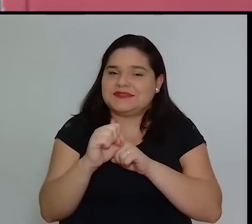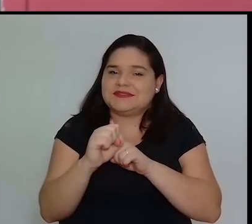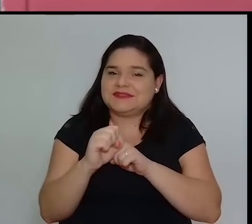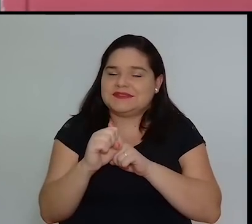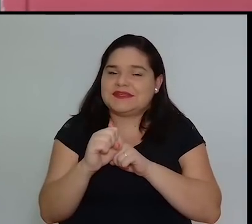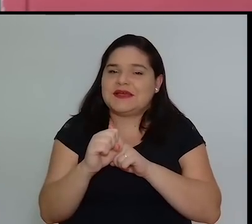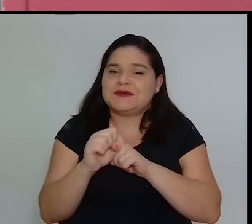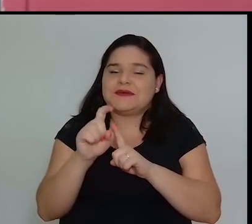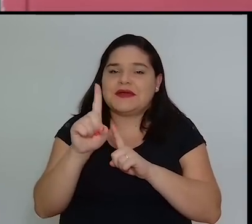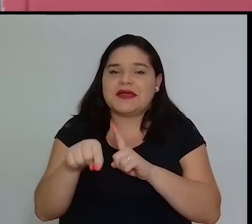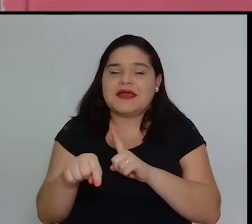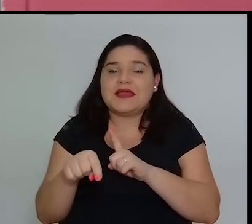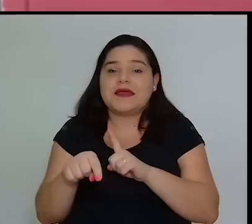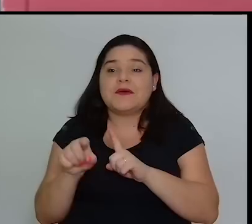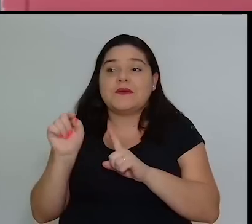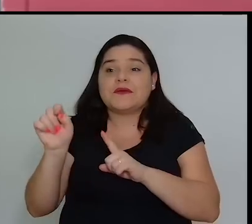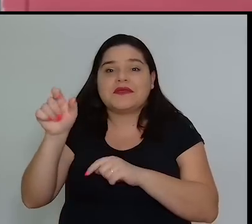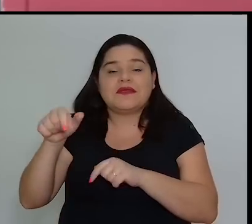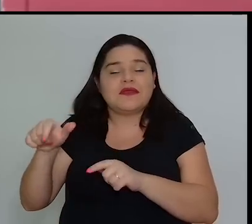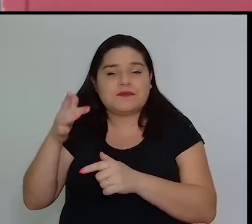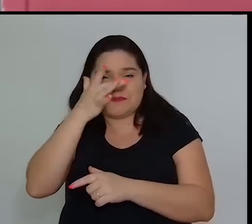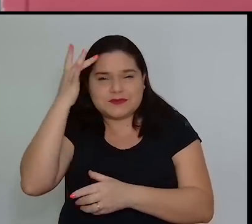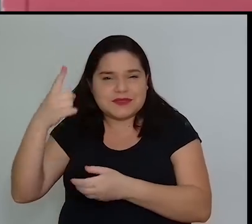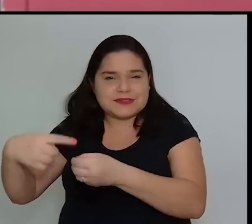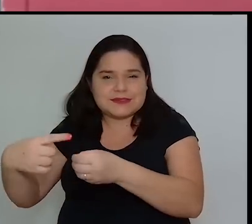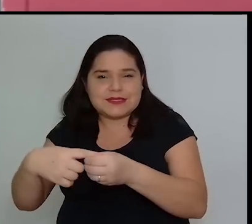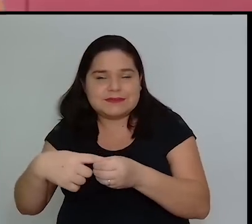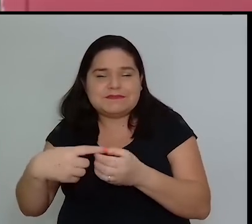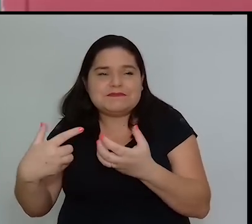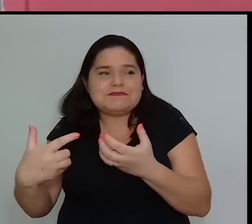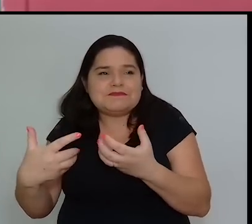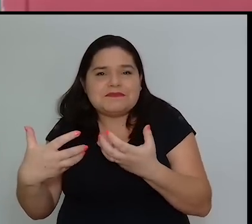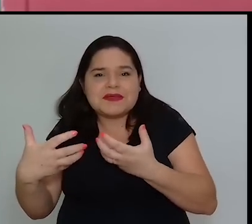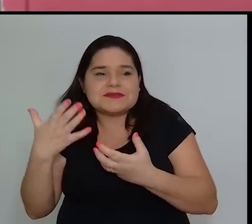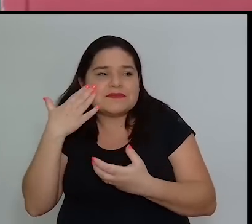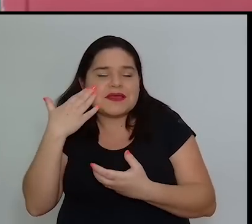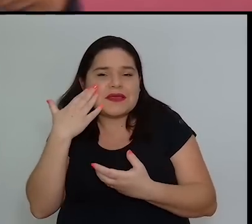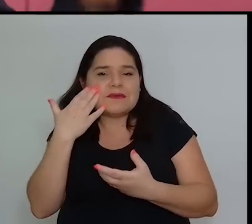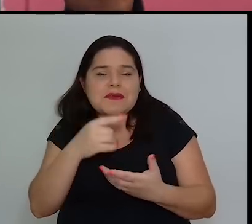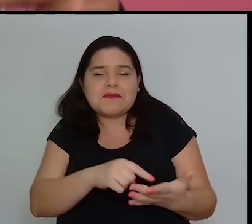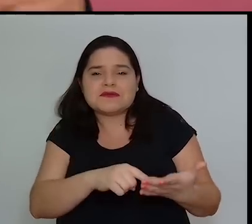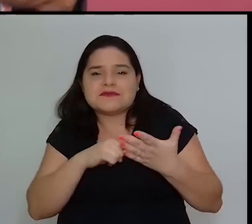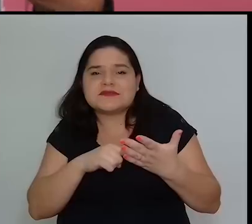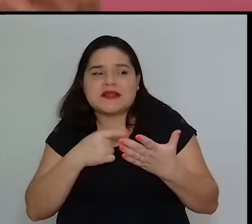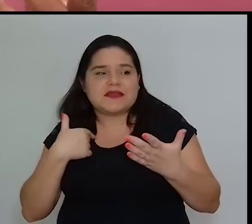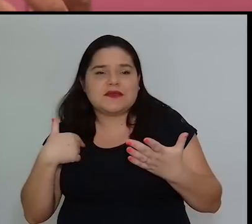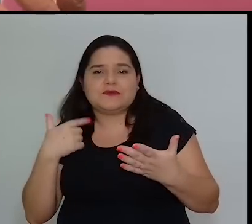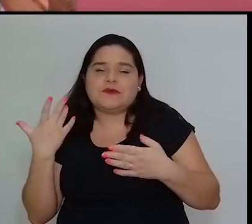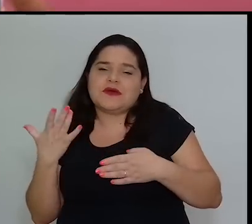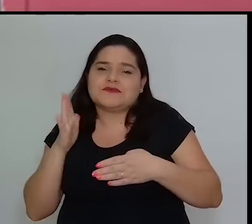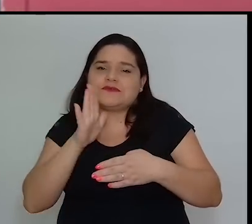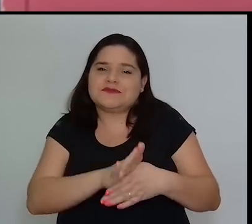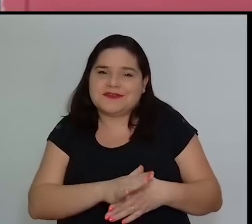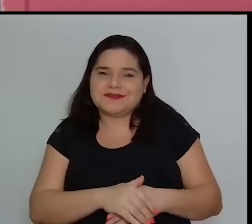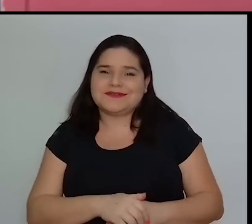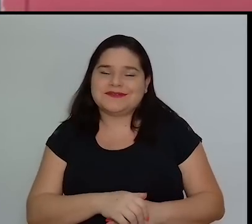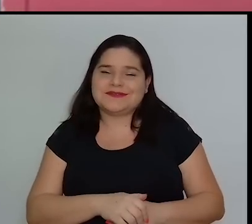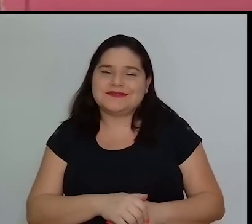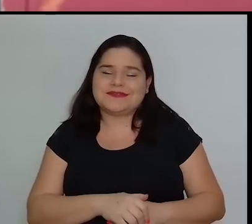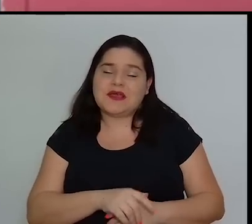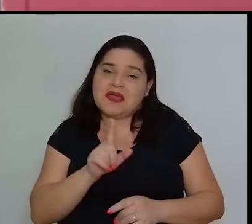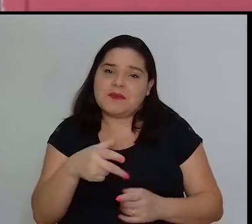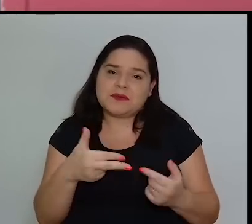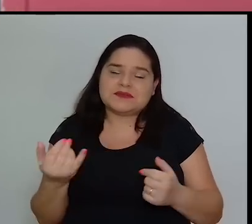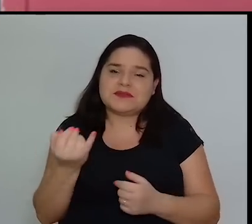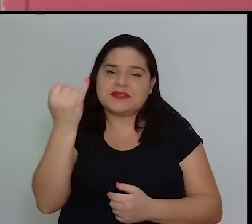necessidade que o asfalto tem de fazer com que o que ele faz seja reconhecido como algo relevante porém Quem